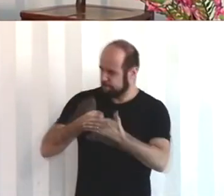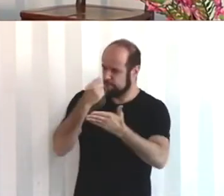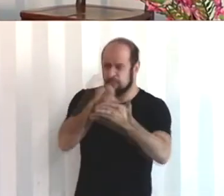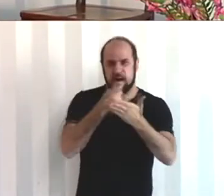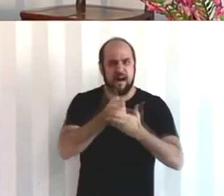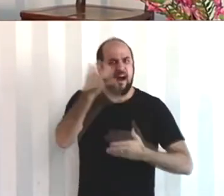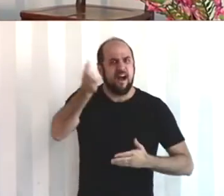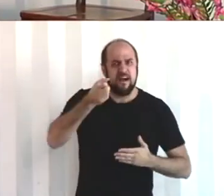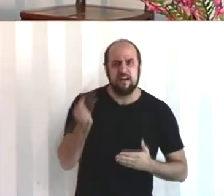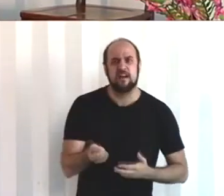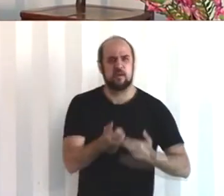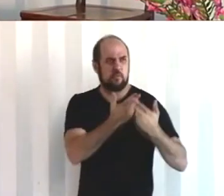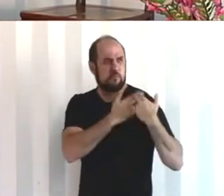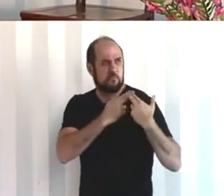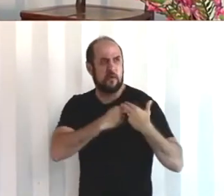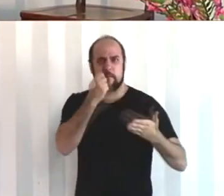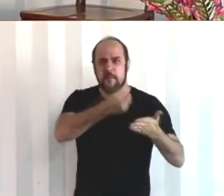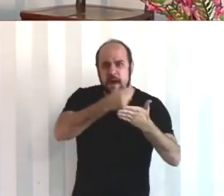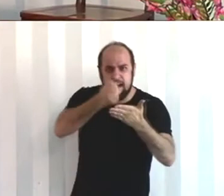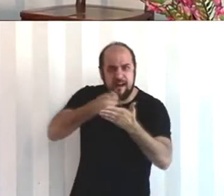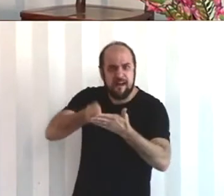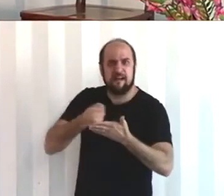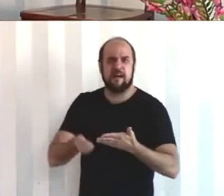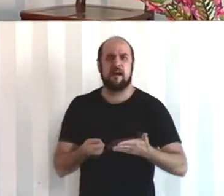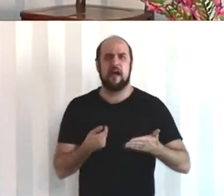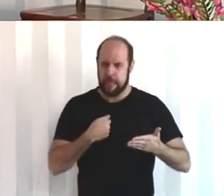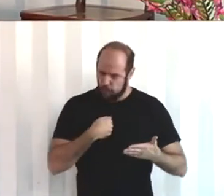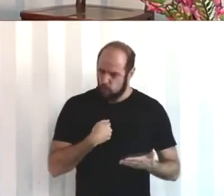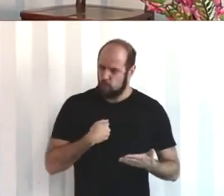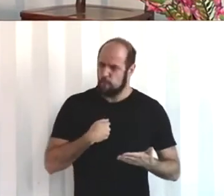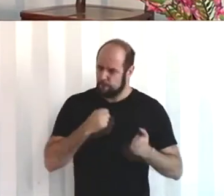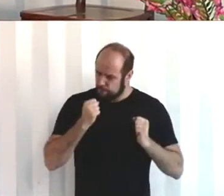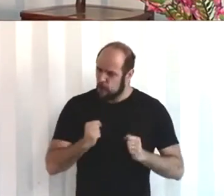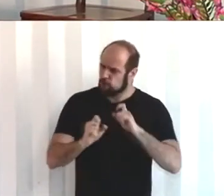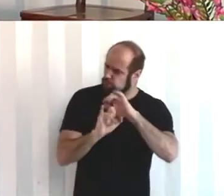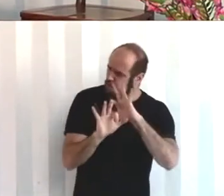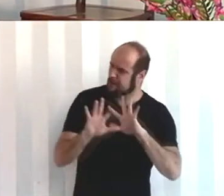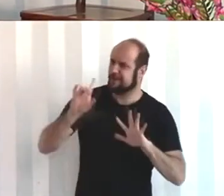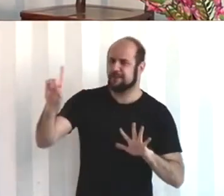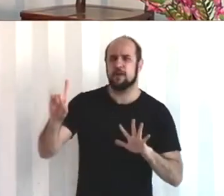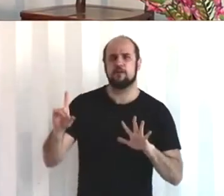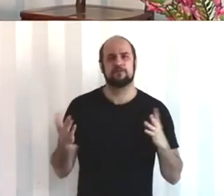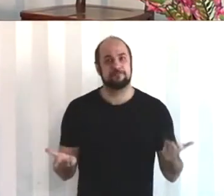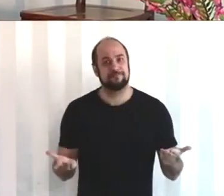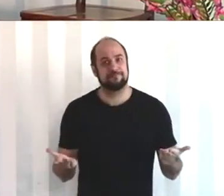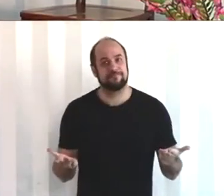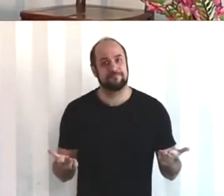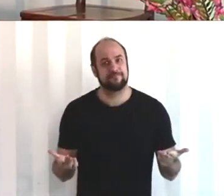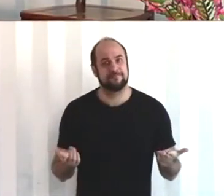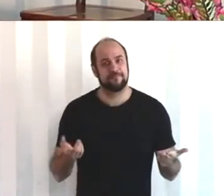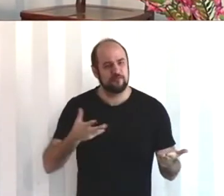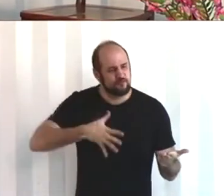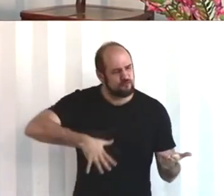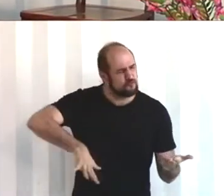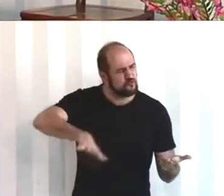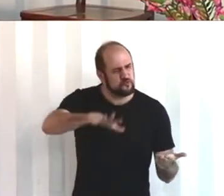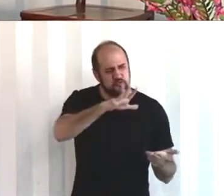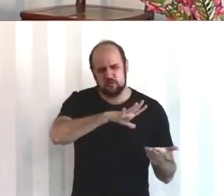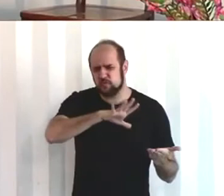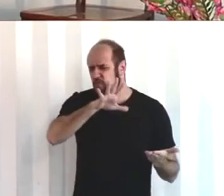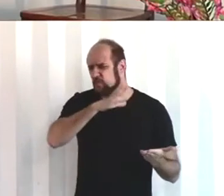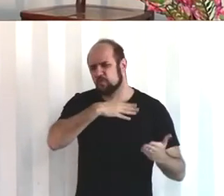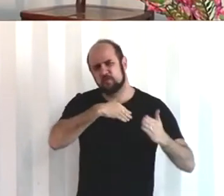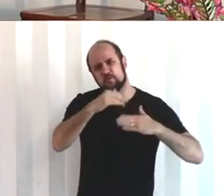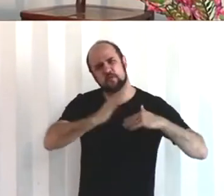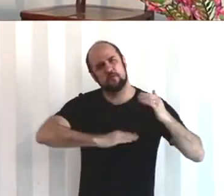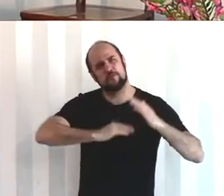os deveres. Como empregado, sendo um exemplo para os meus colegas, porque eu estou fazendo isso para a glória de